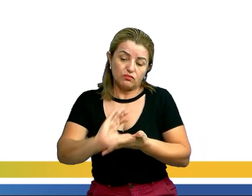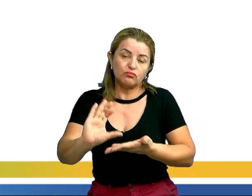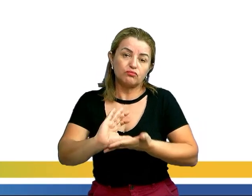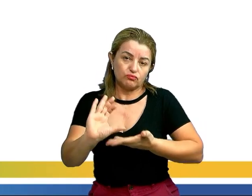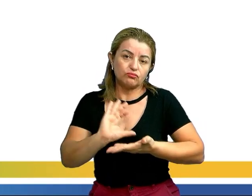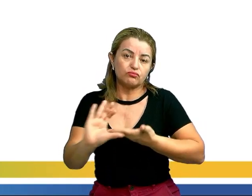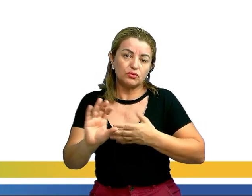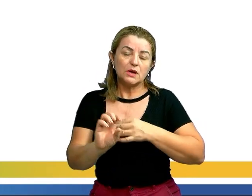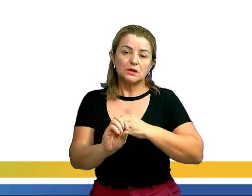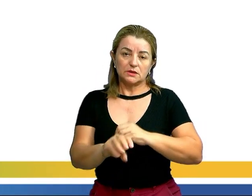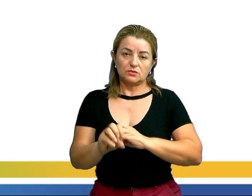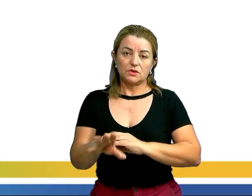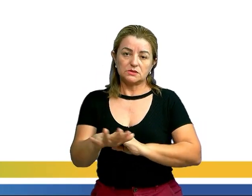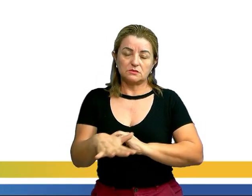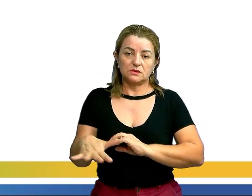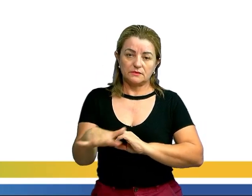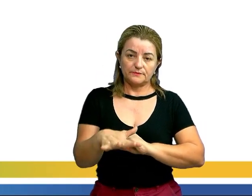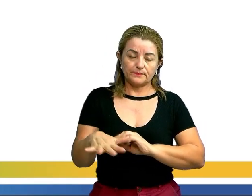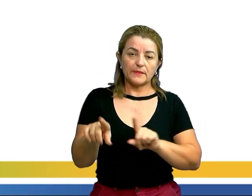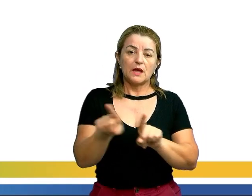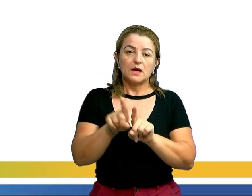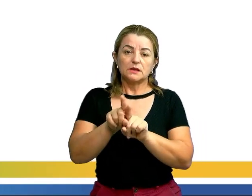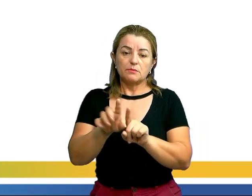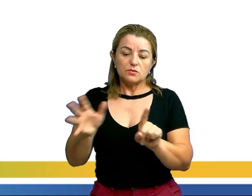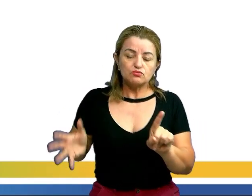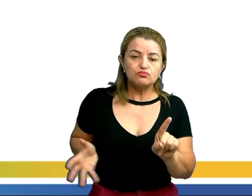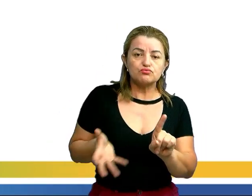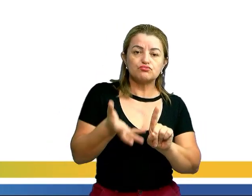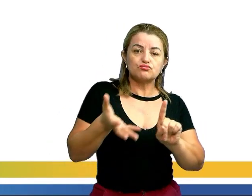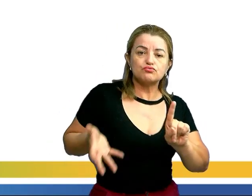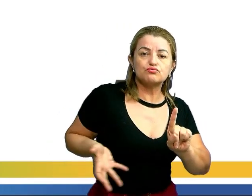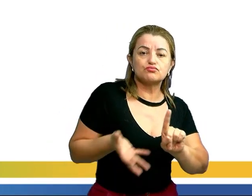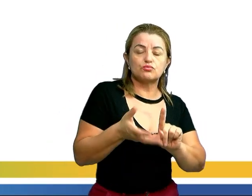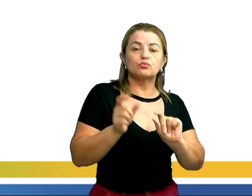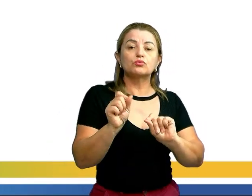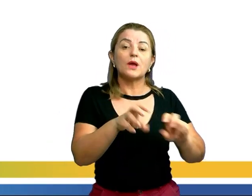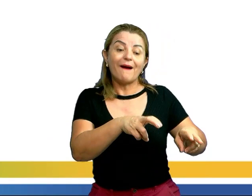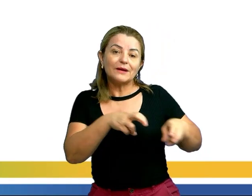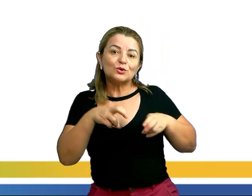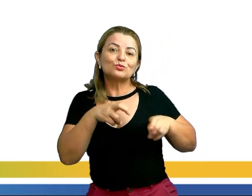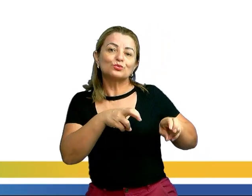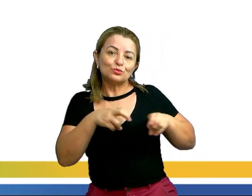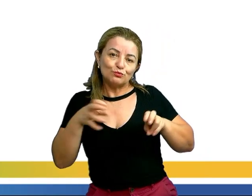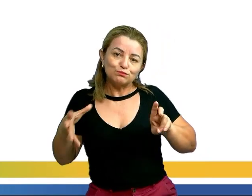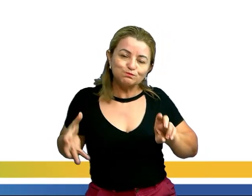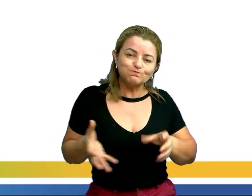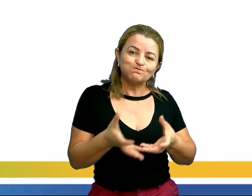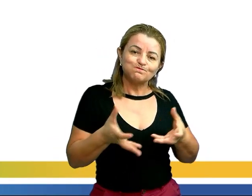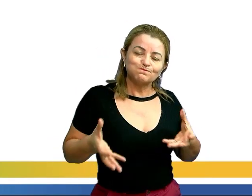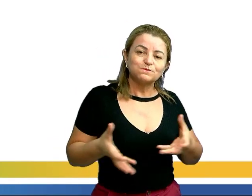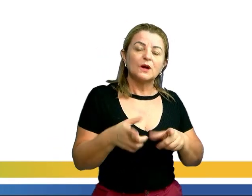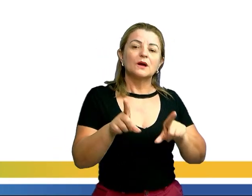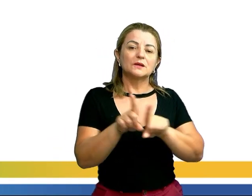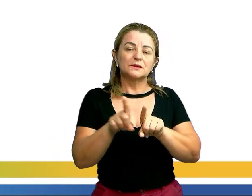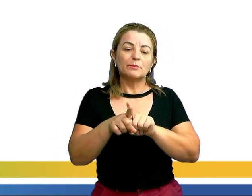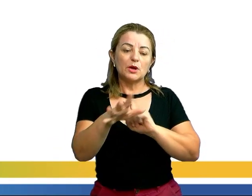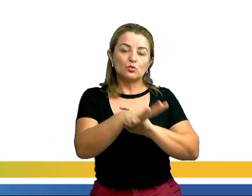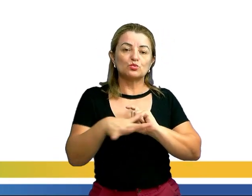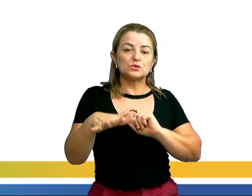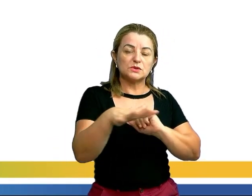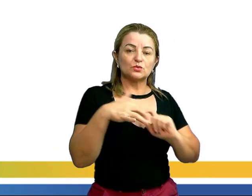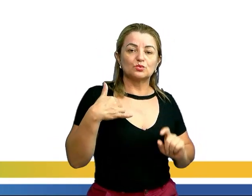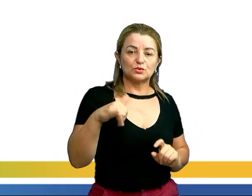investimentos. Ele também incentivou o apoio à agricultura, né? A produção de alimentos no setor energético. Para isso,